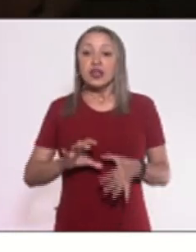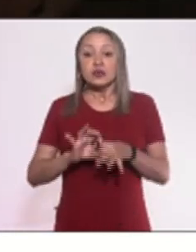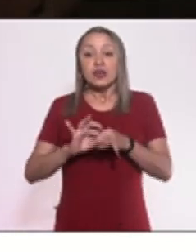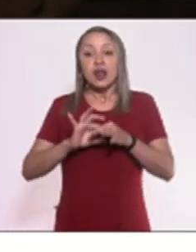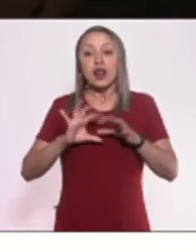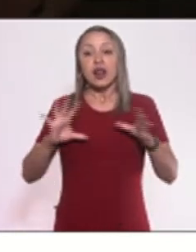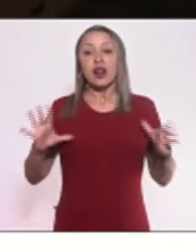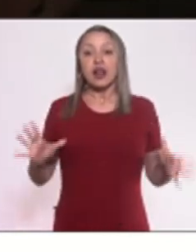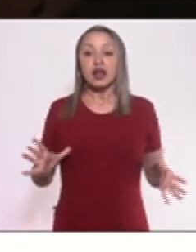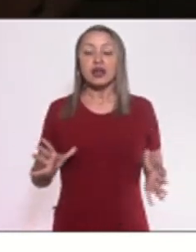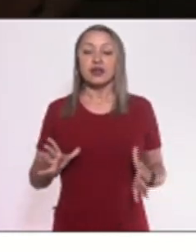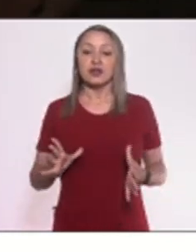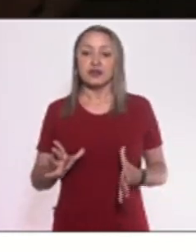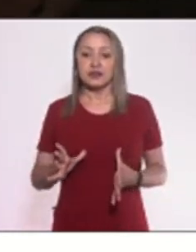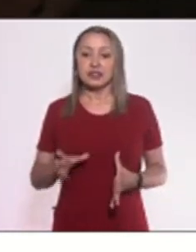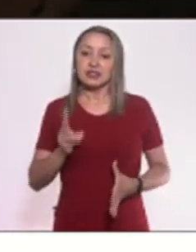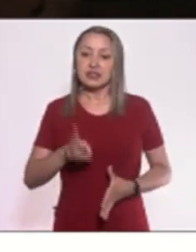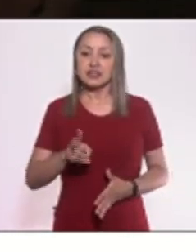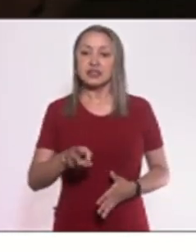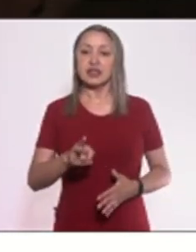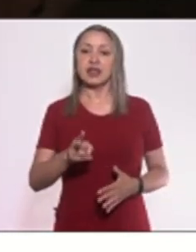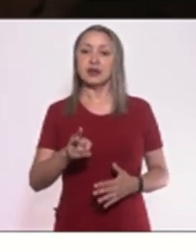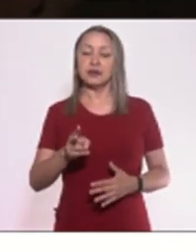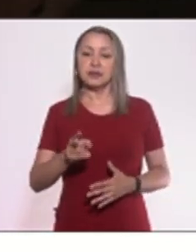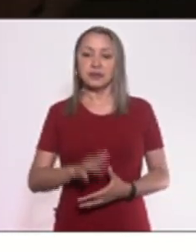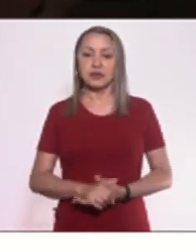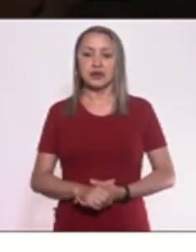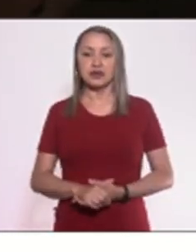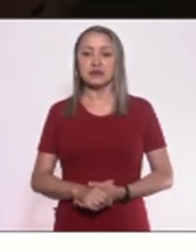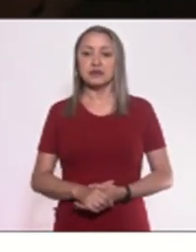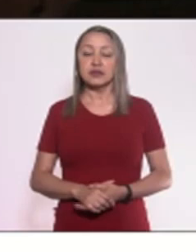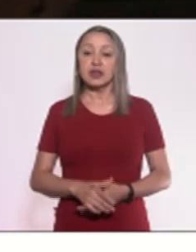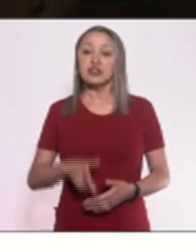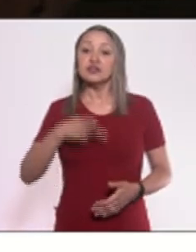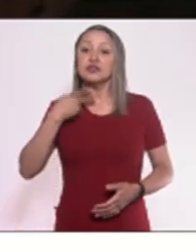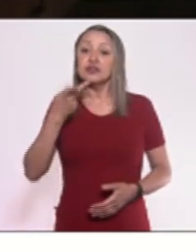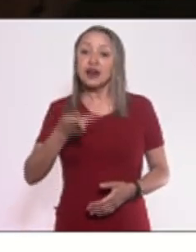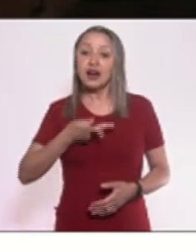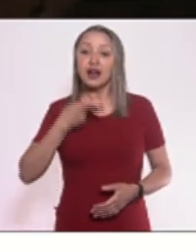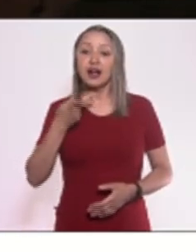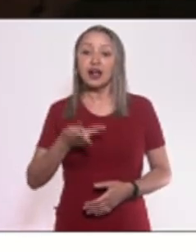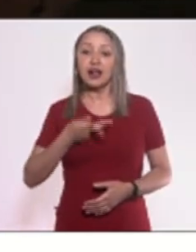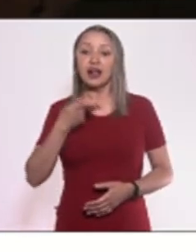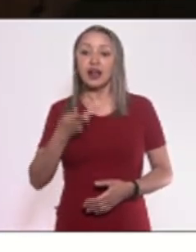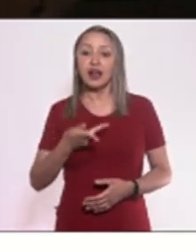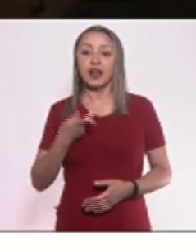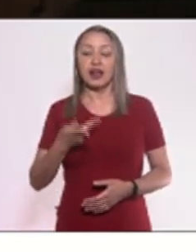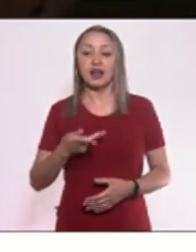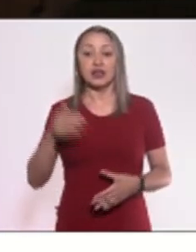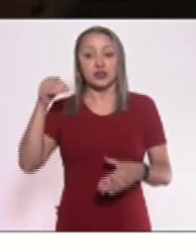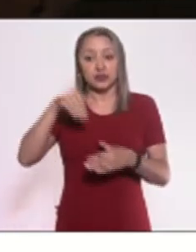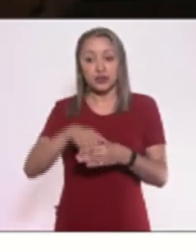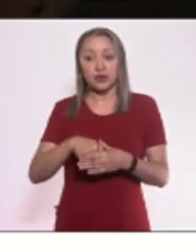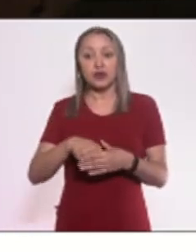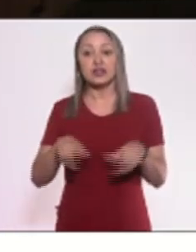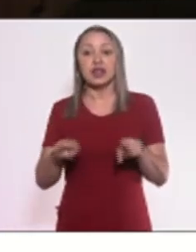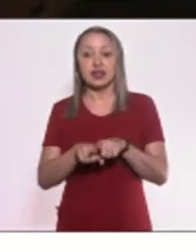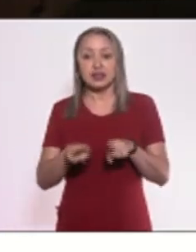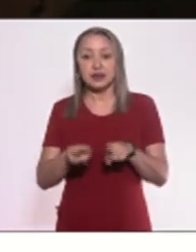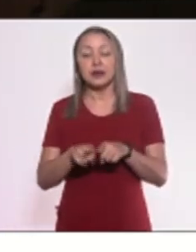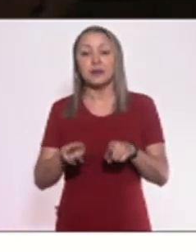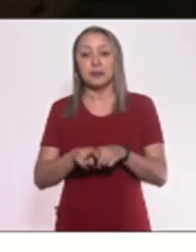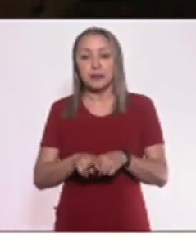livre, sem nenhum obstáculo, a voz e voto para